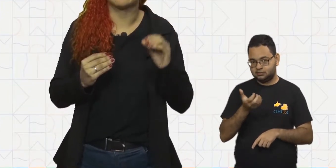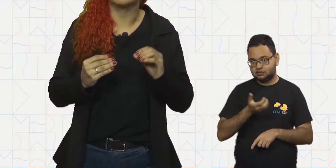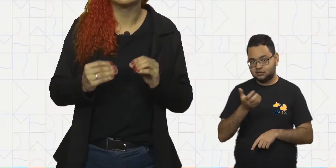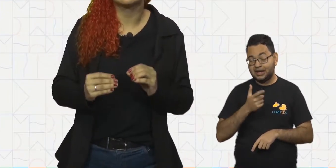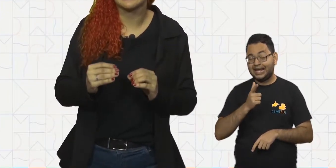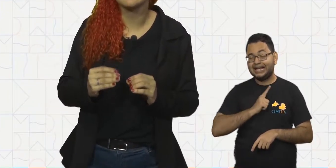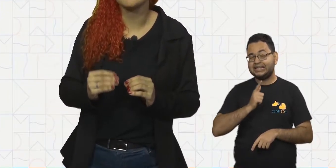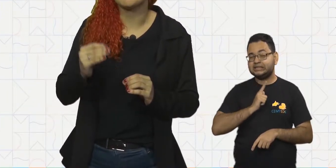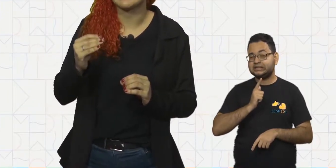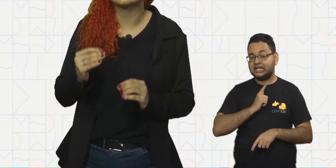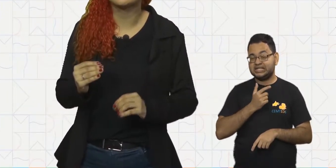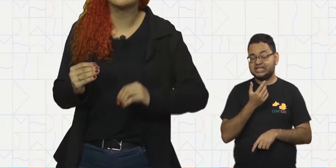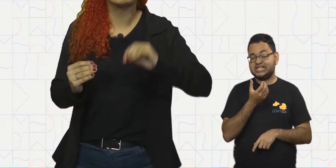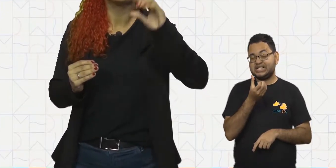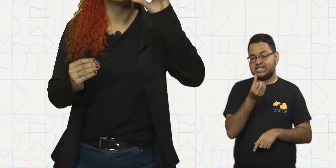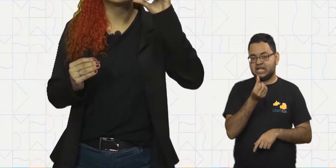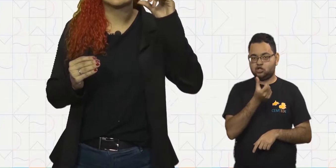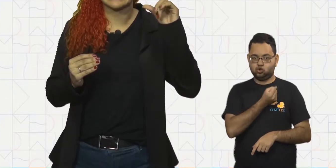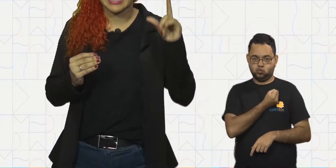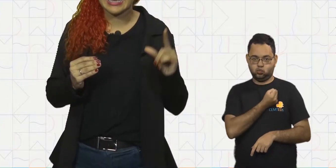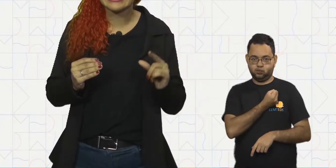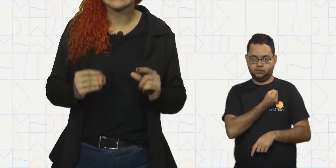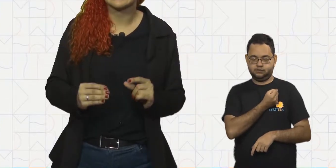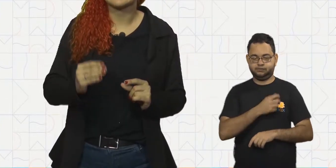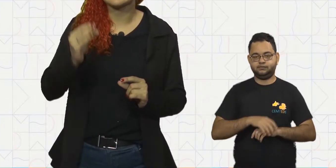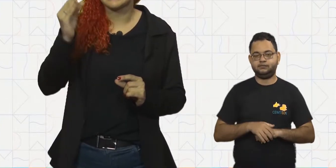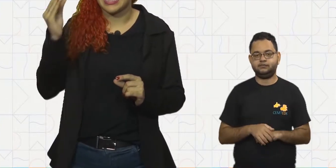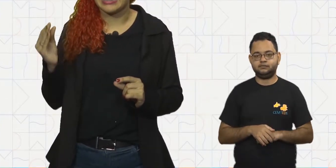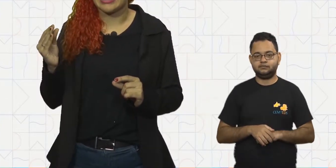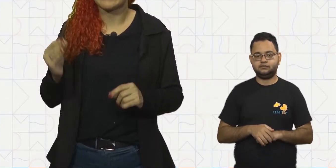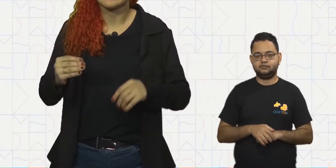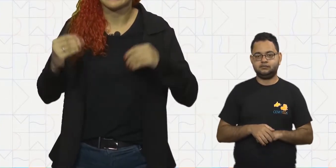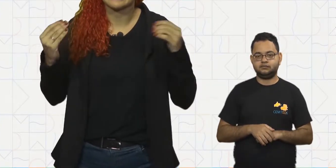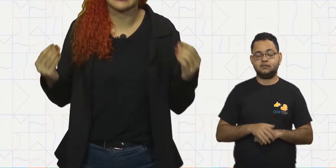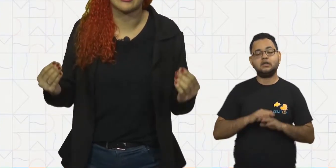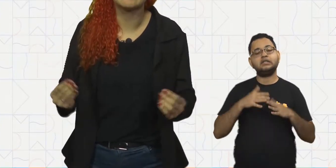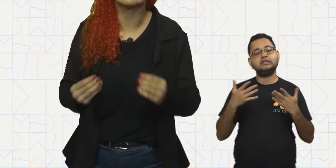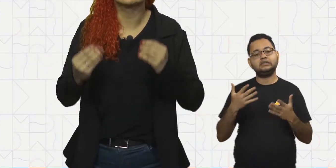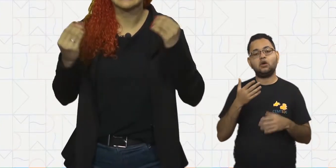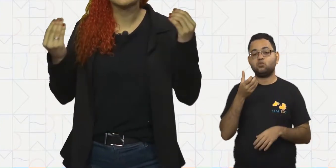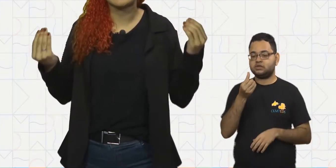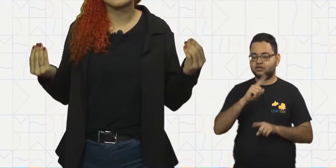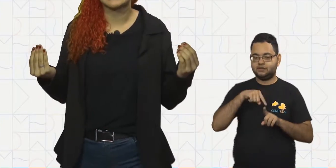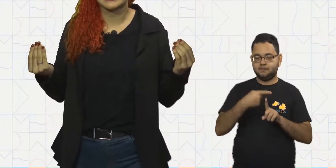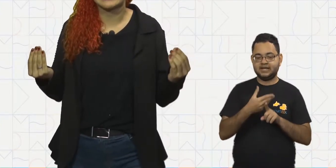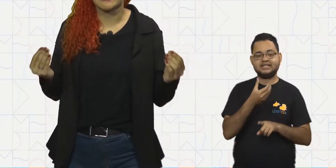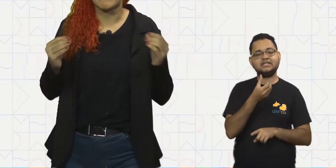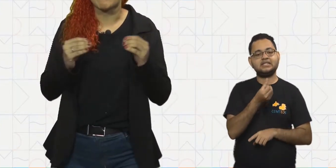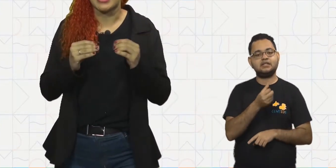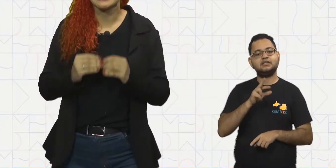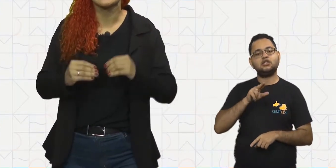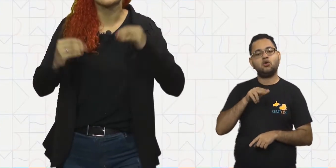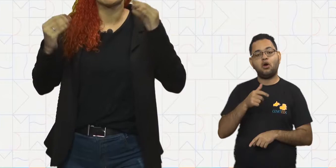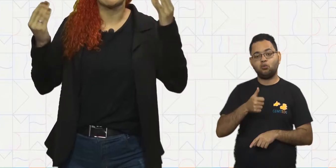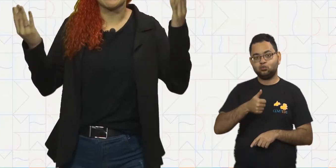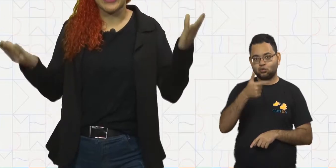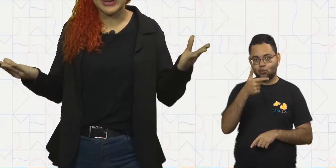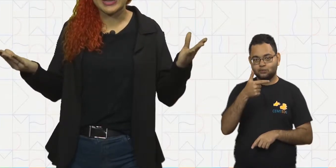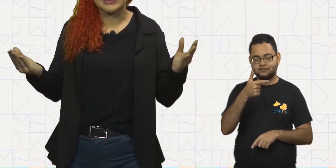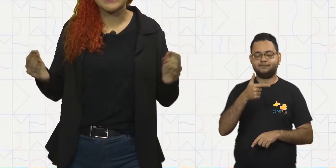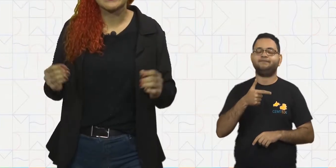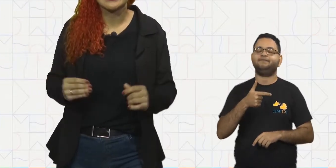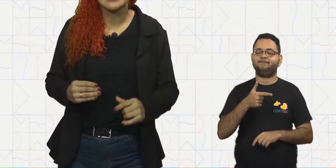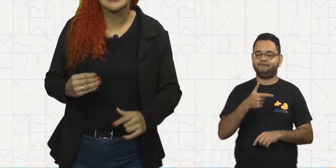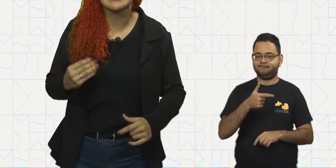cada dado tem no máximo seis em cada então 16 =